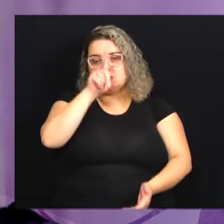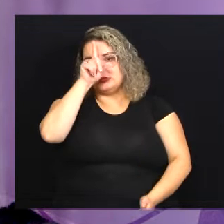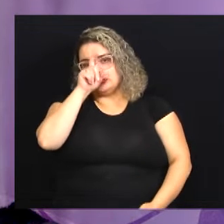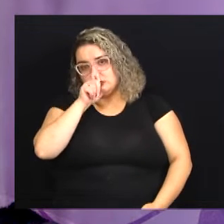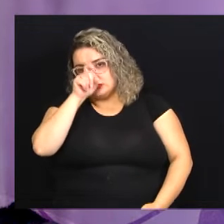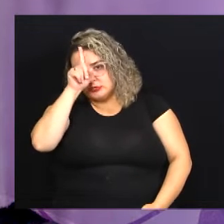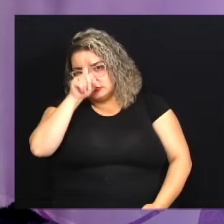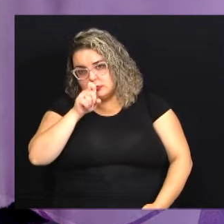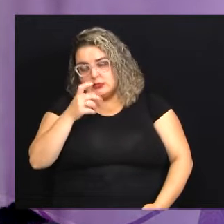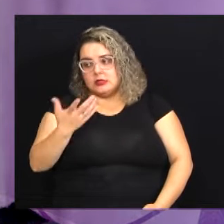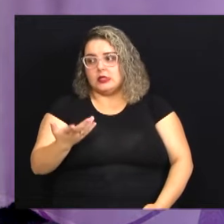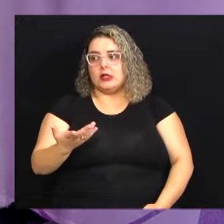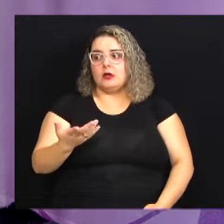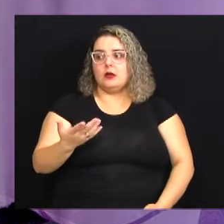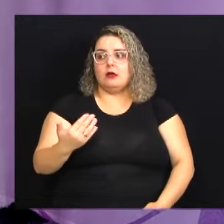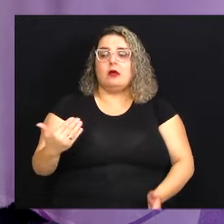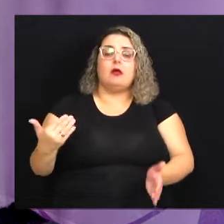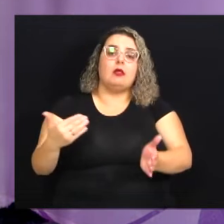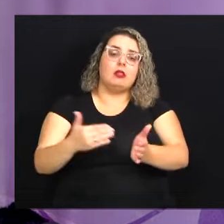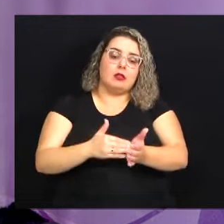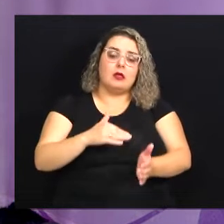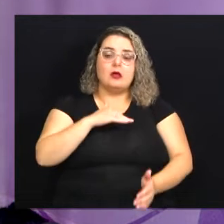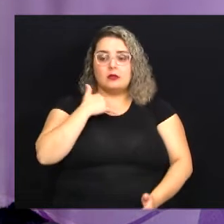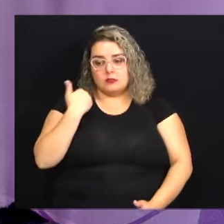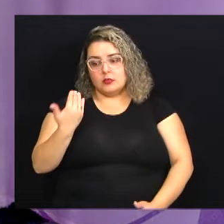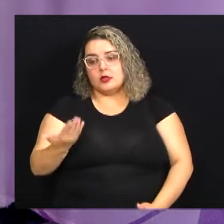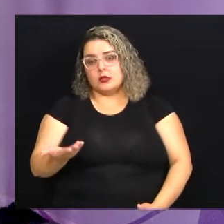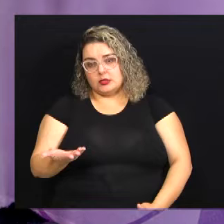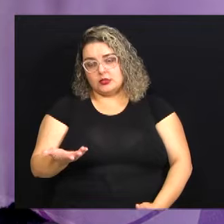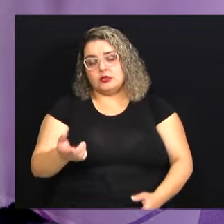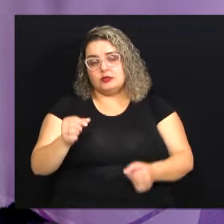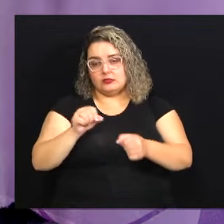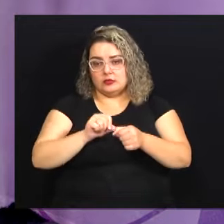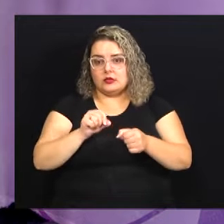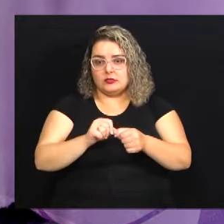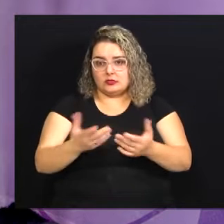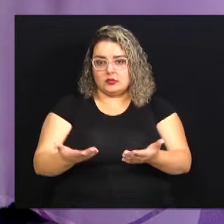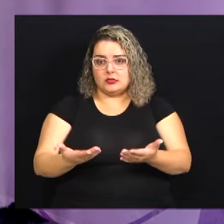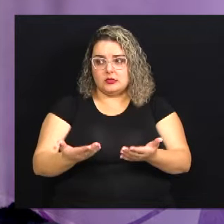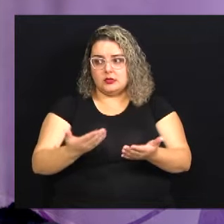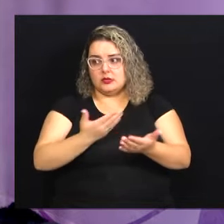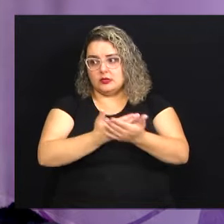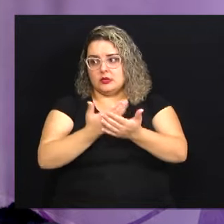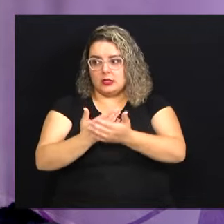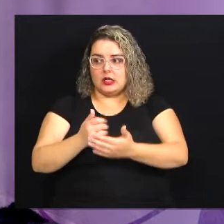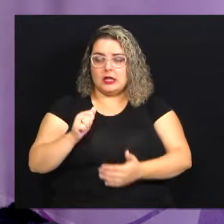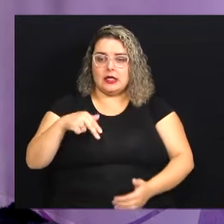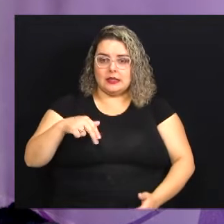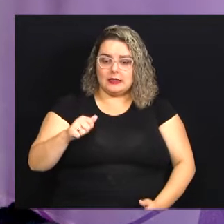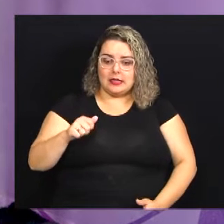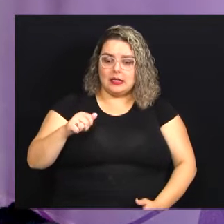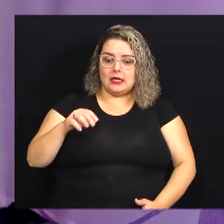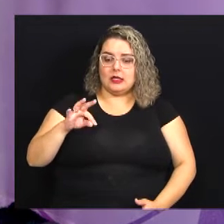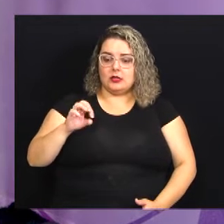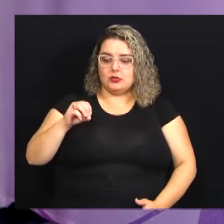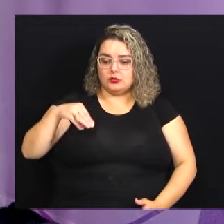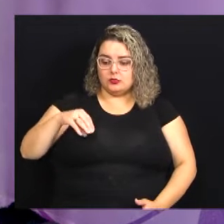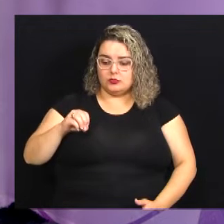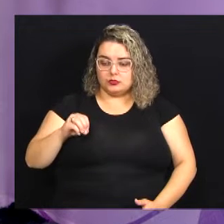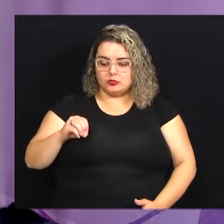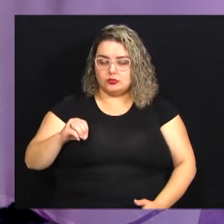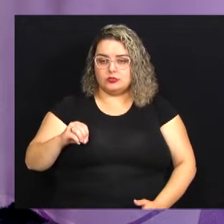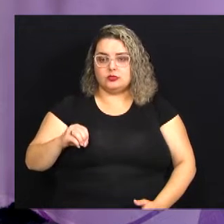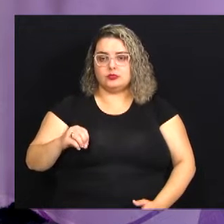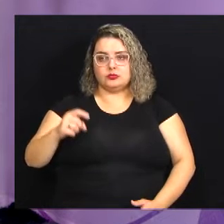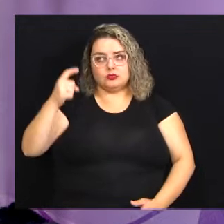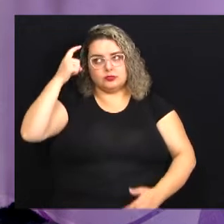hospital, até que ela veio a falecer e foi feito um estudo anatomopatológico do cérebro, correlacionando a